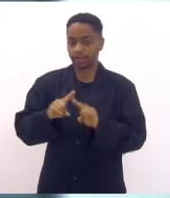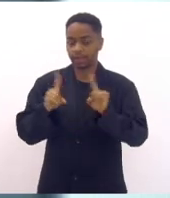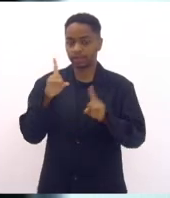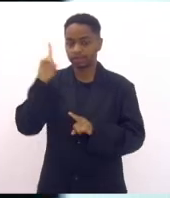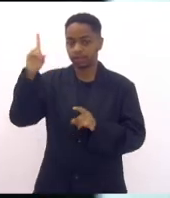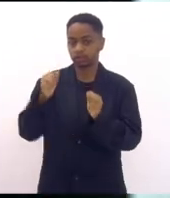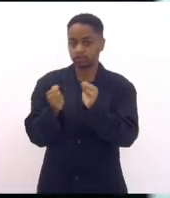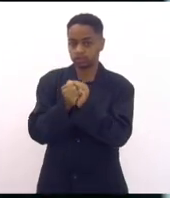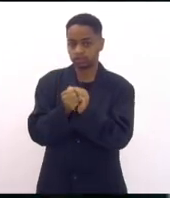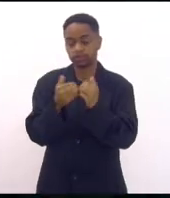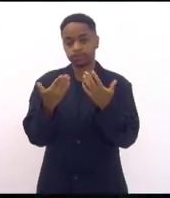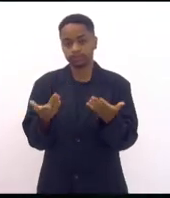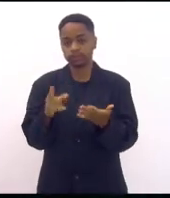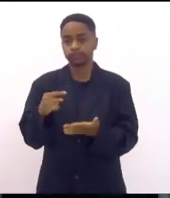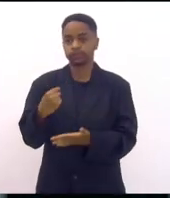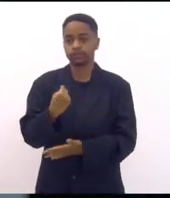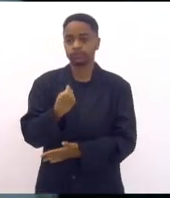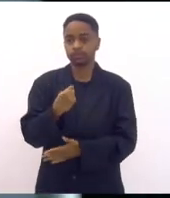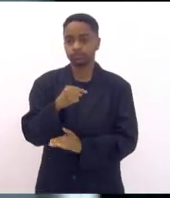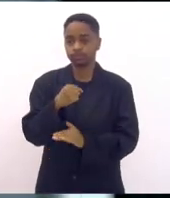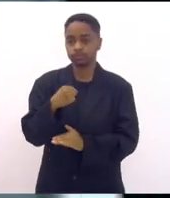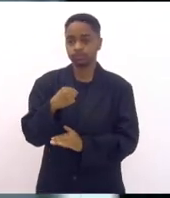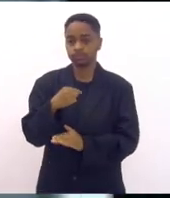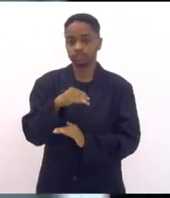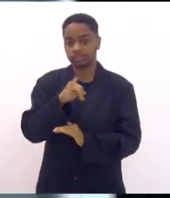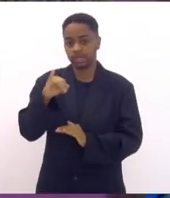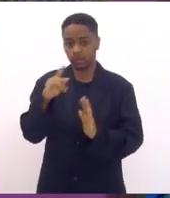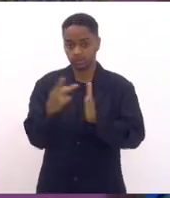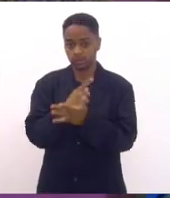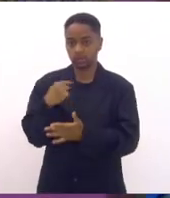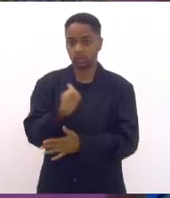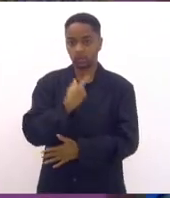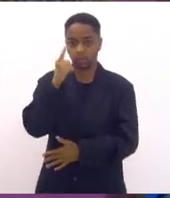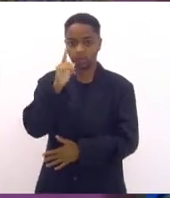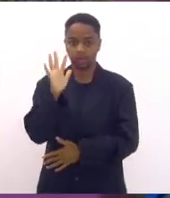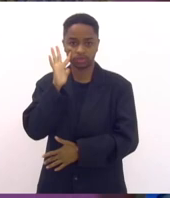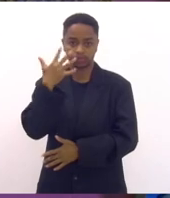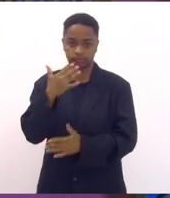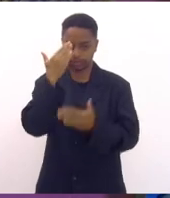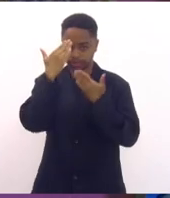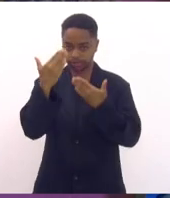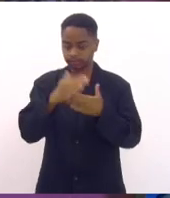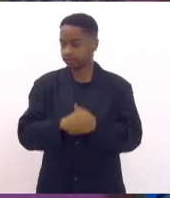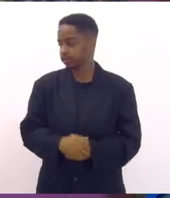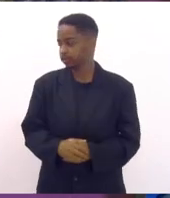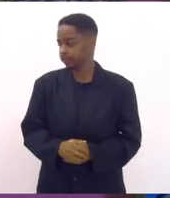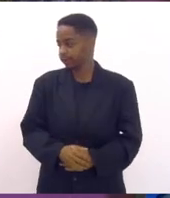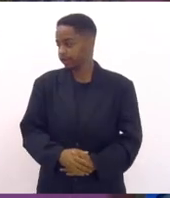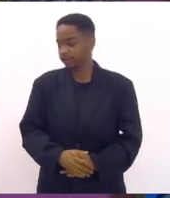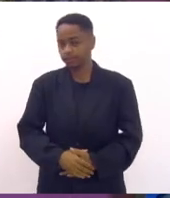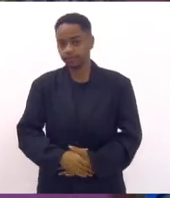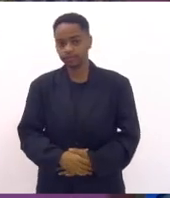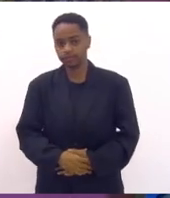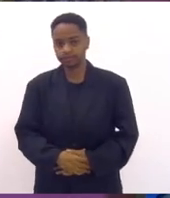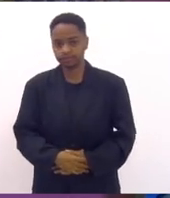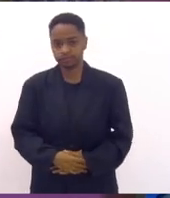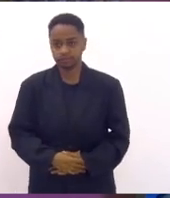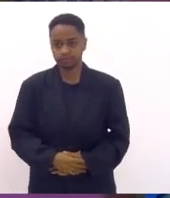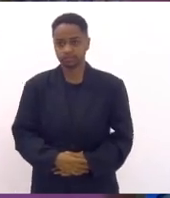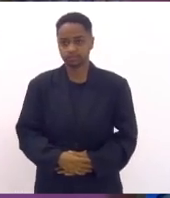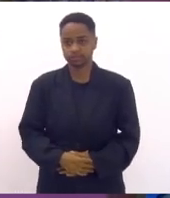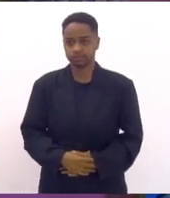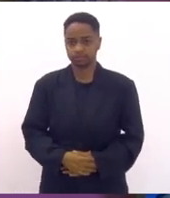eles então tudo é possível tudo possa resolver Obrigado Shake só por favor o senhor pode se